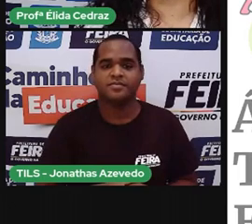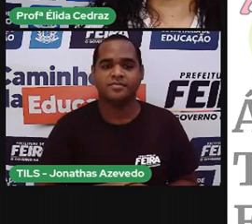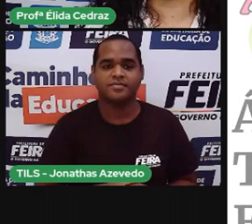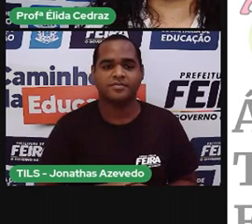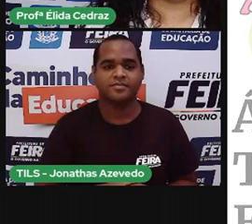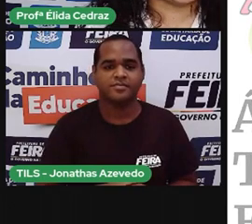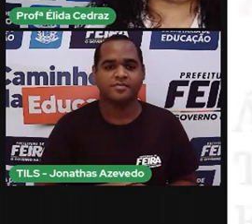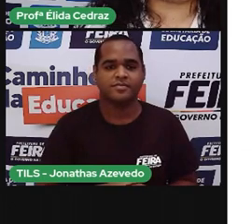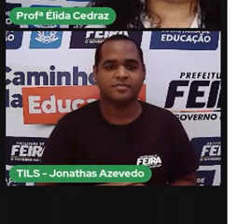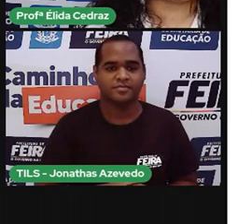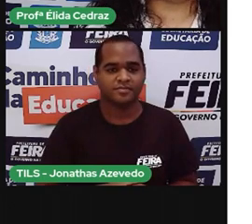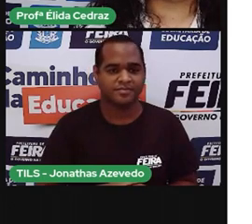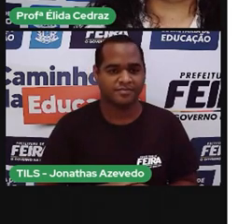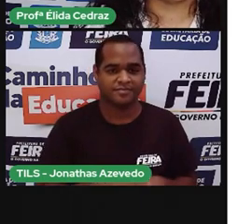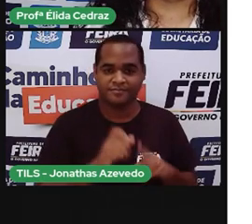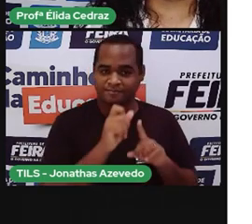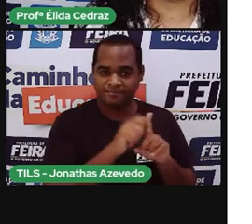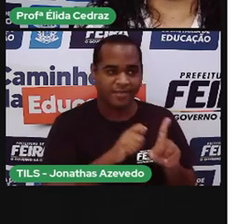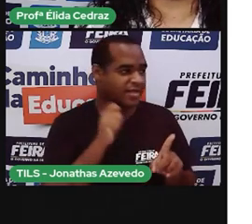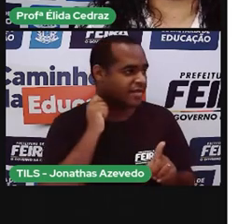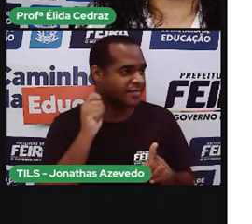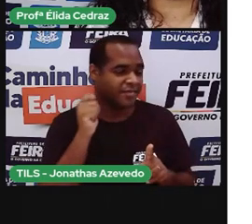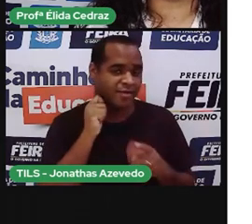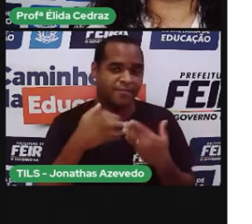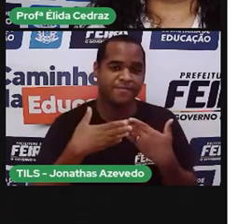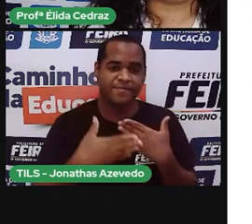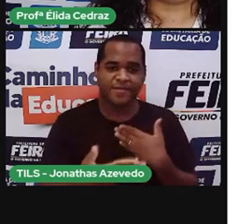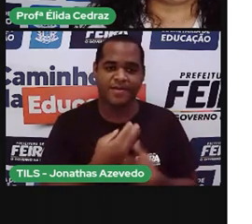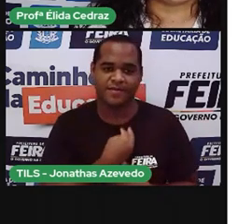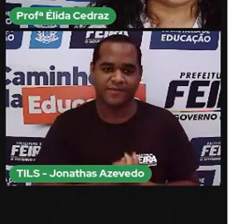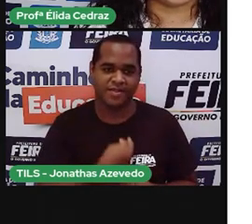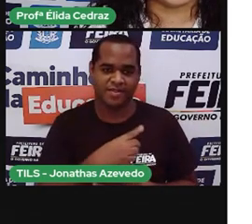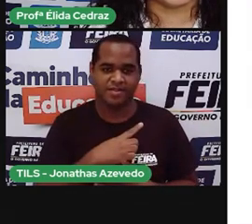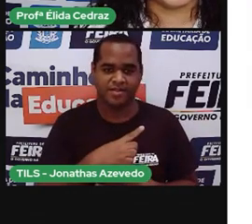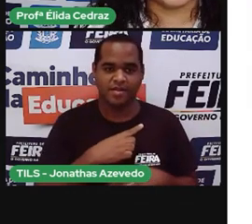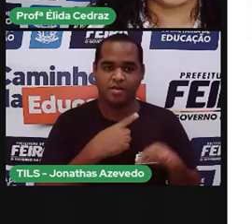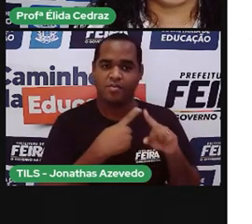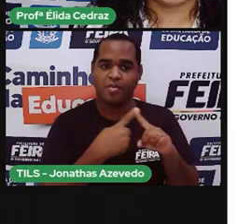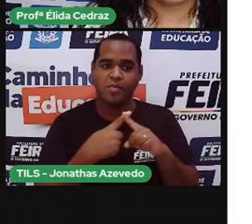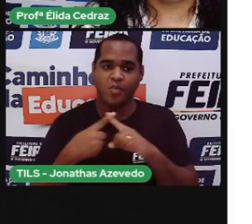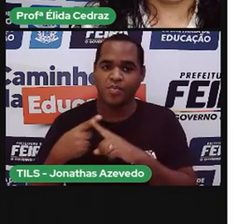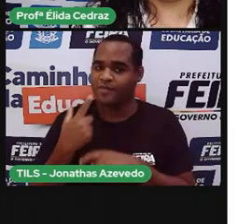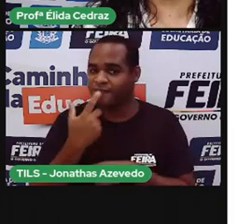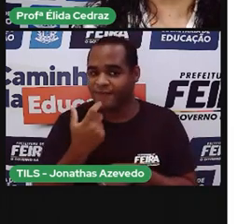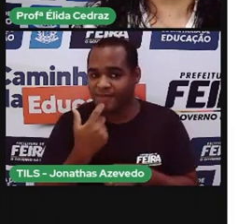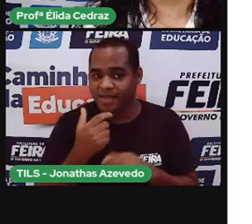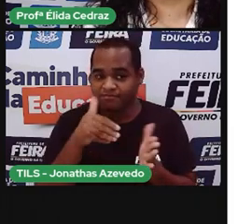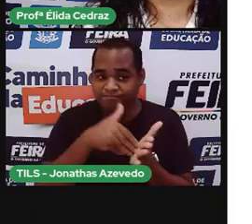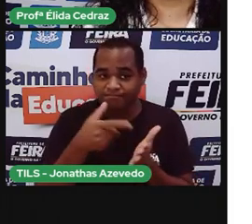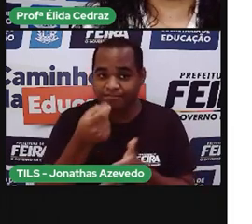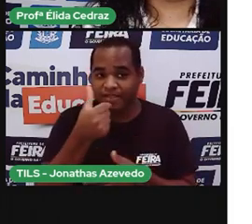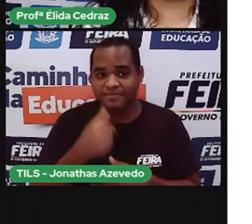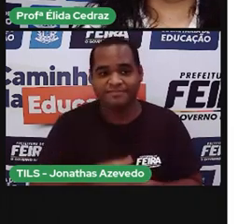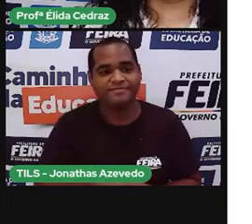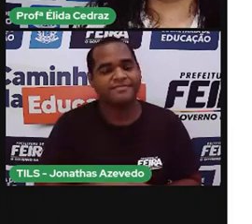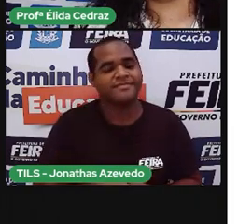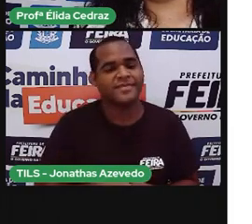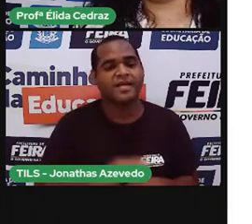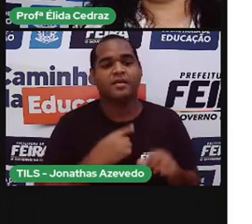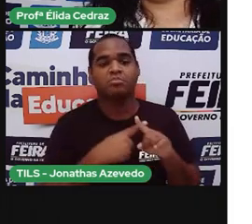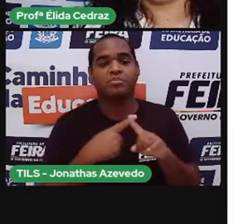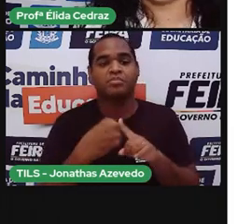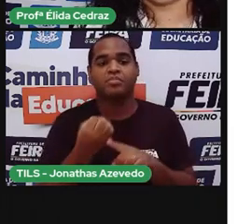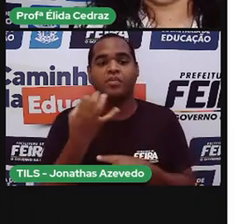O mês de abril já está chegando ao seu final. Quantos